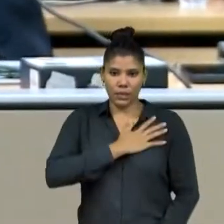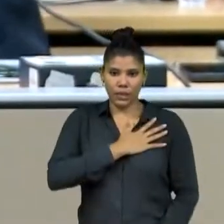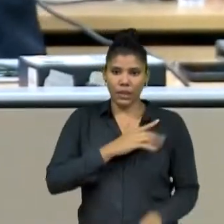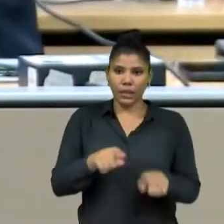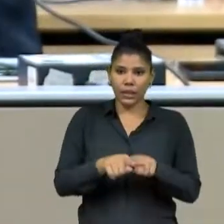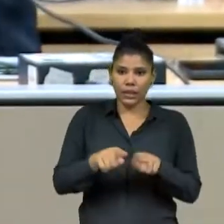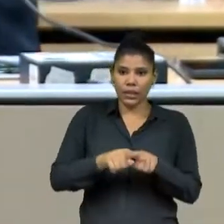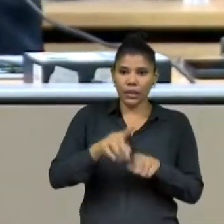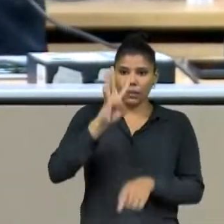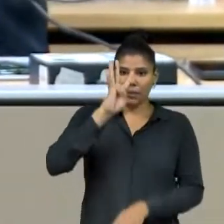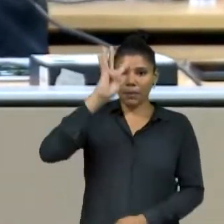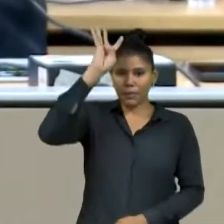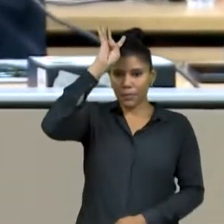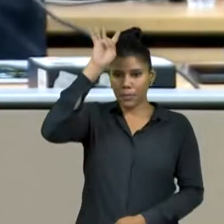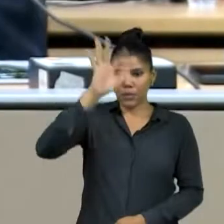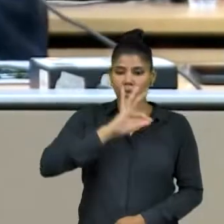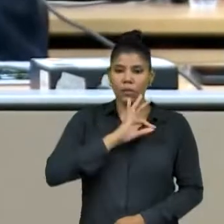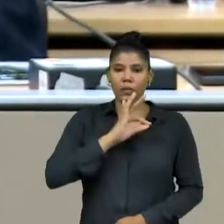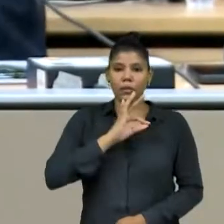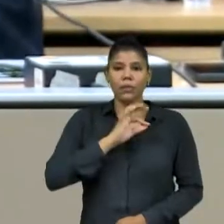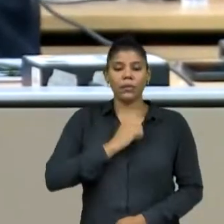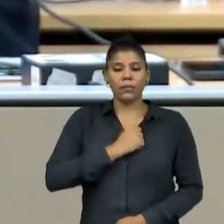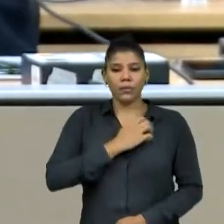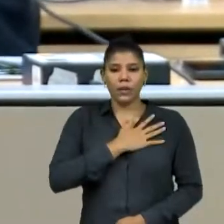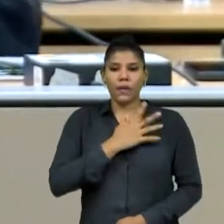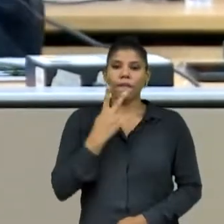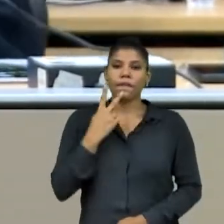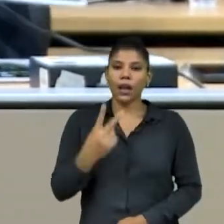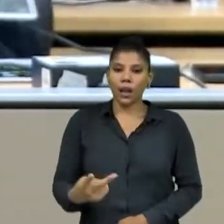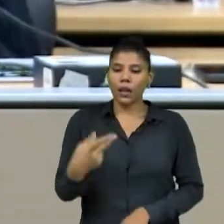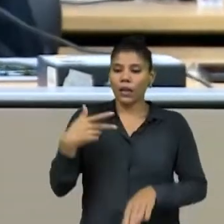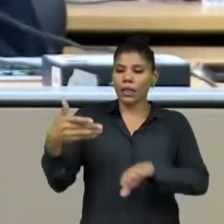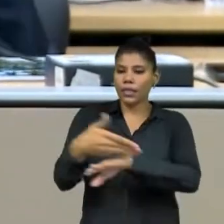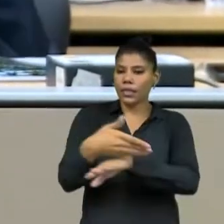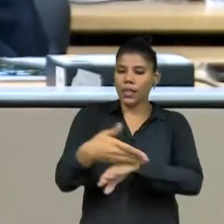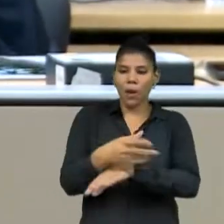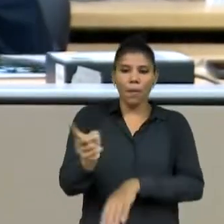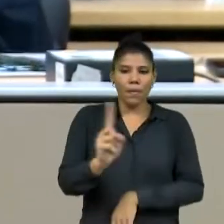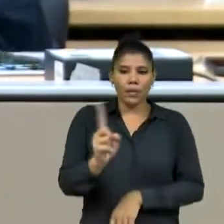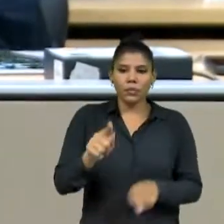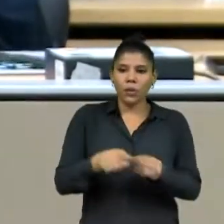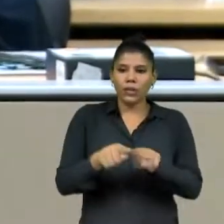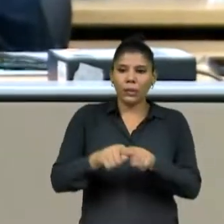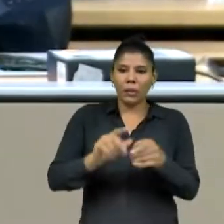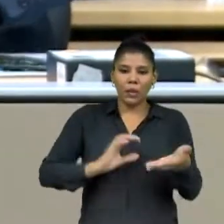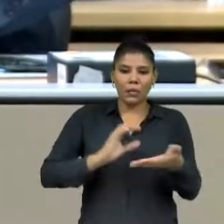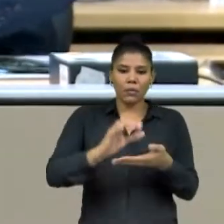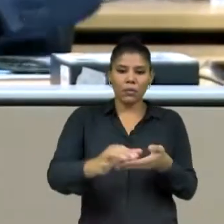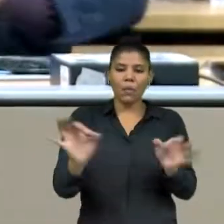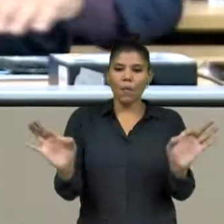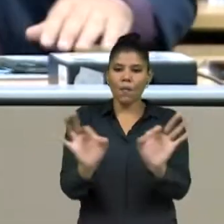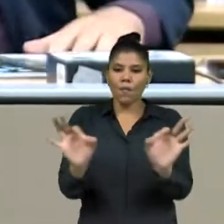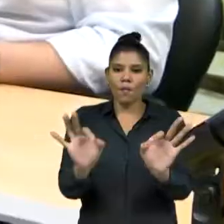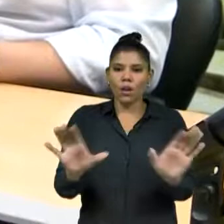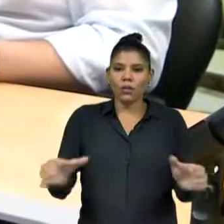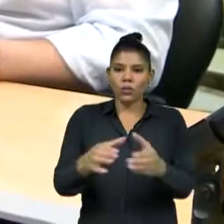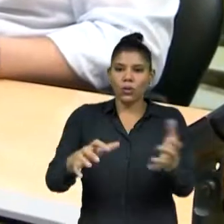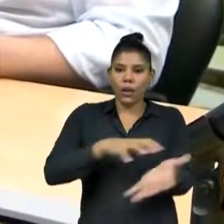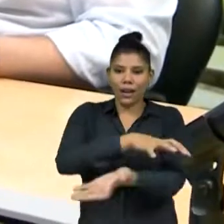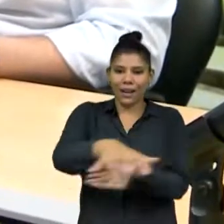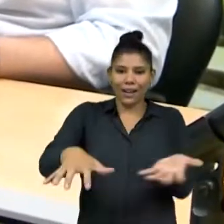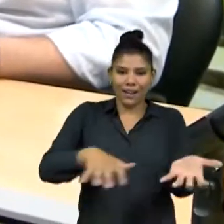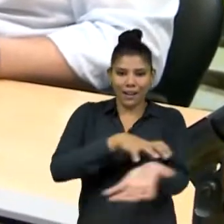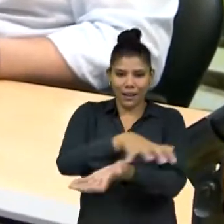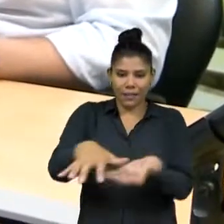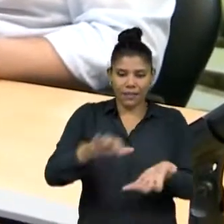depor, afirmaram não ter participado nem financiado as manifestações da categoria em 2020. O